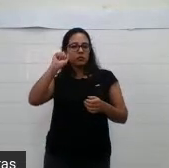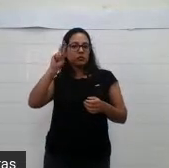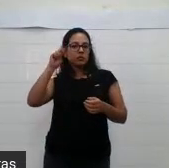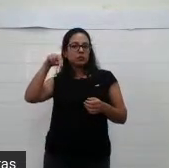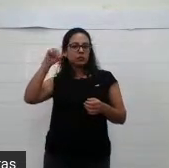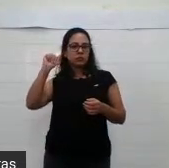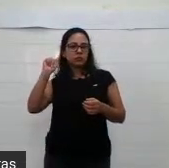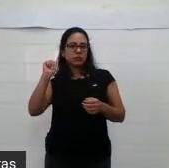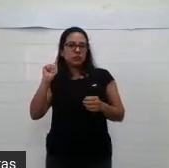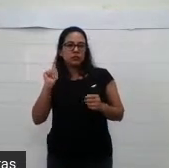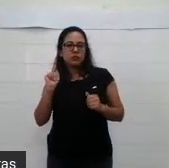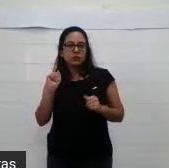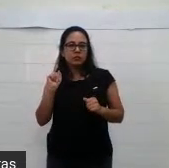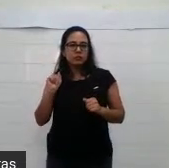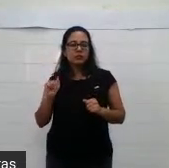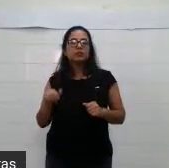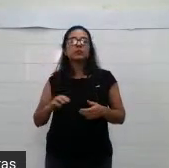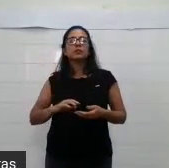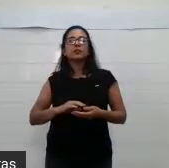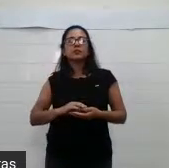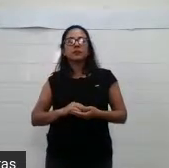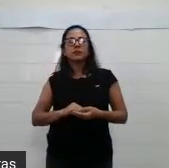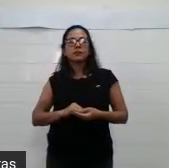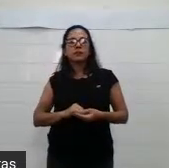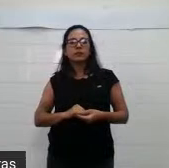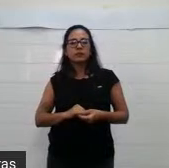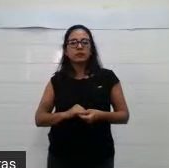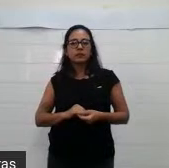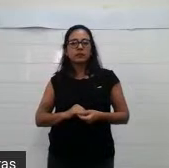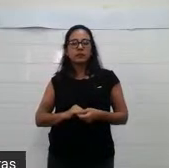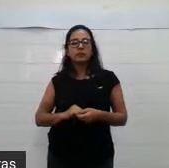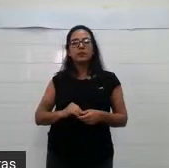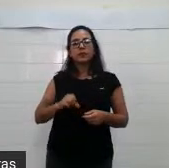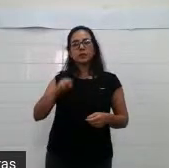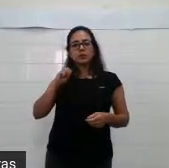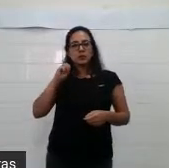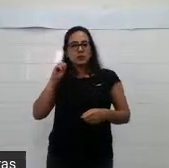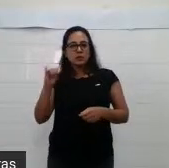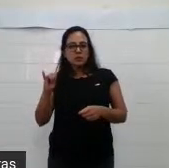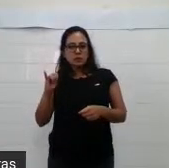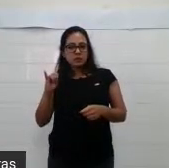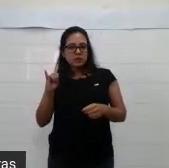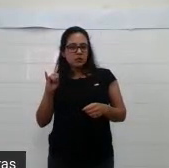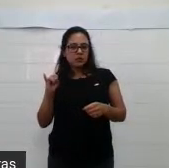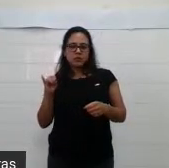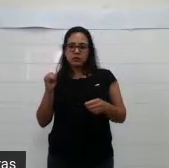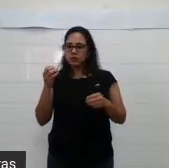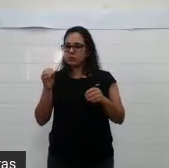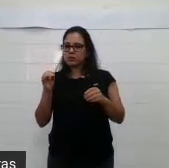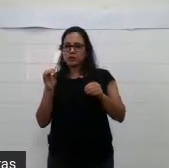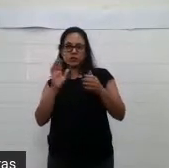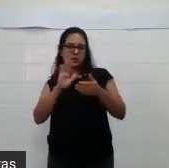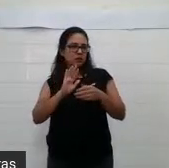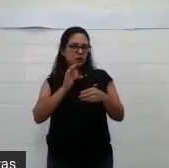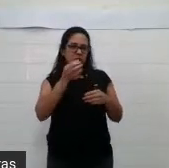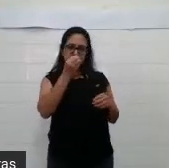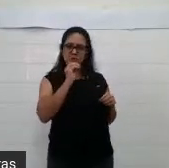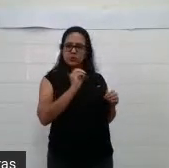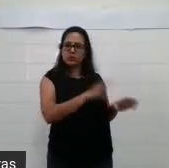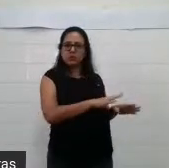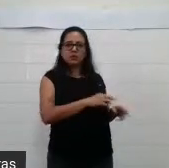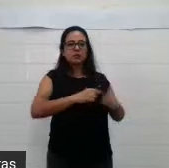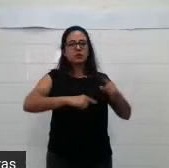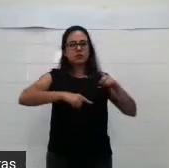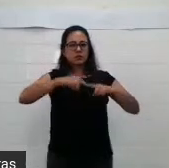as próprias dimensões, claro, se por um lado não se nega, né, essa materialidade ou essa